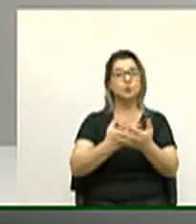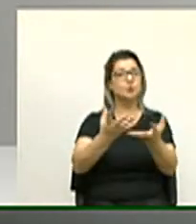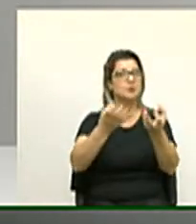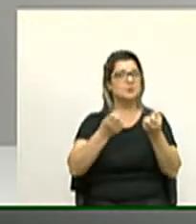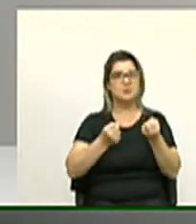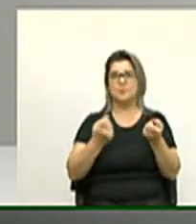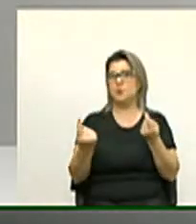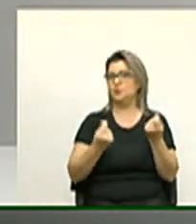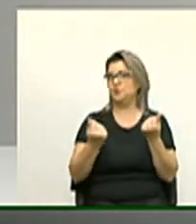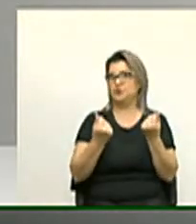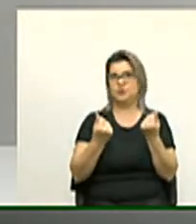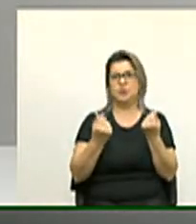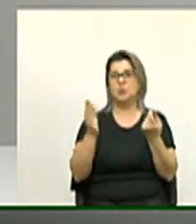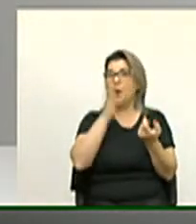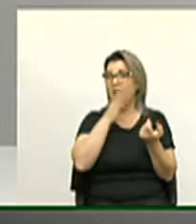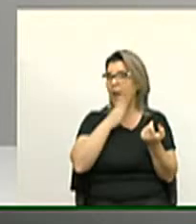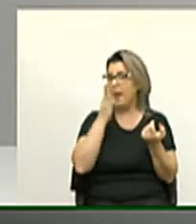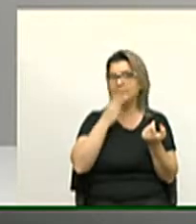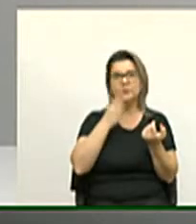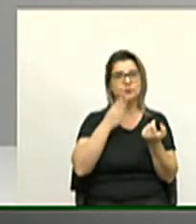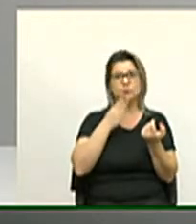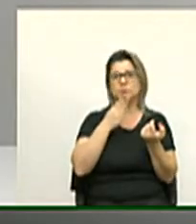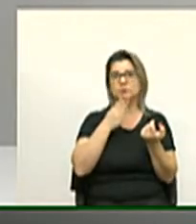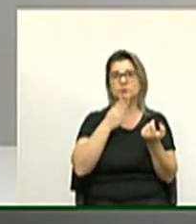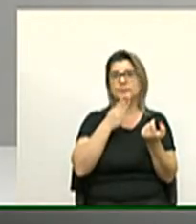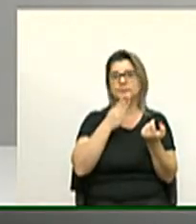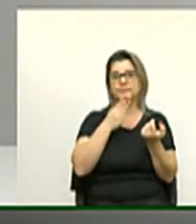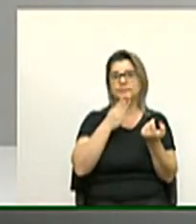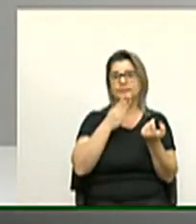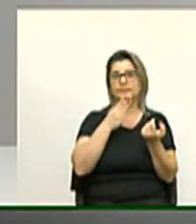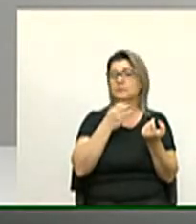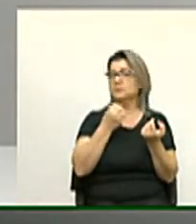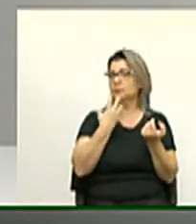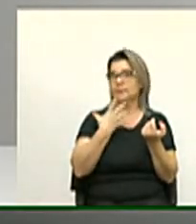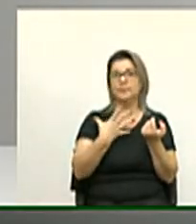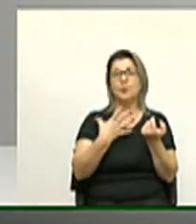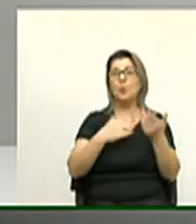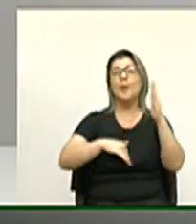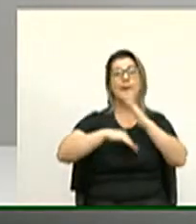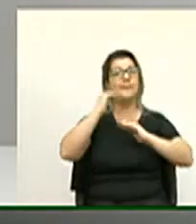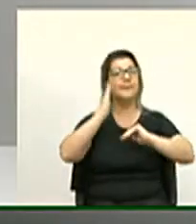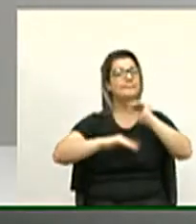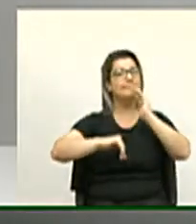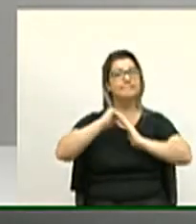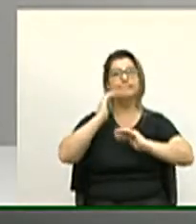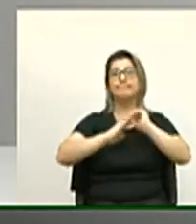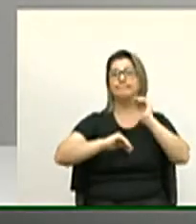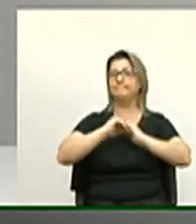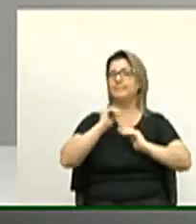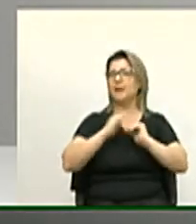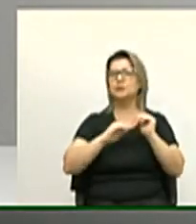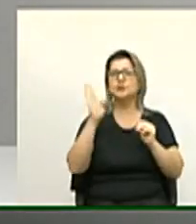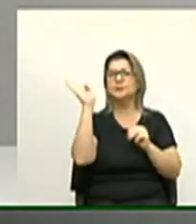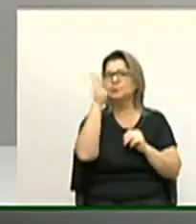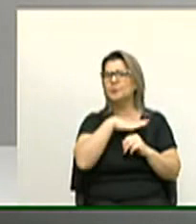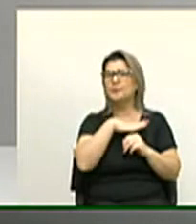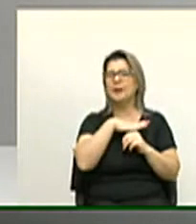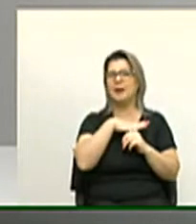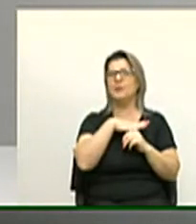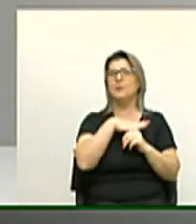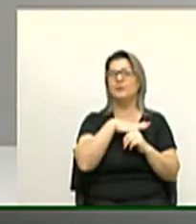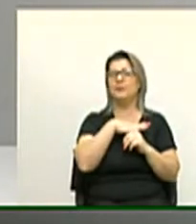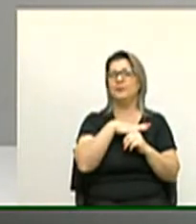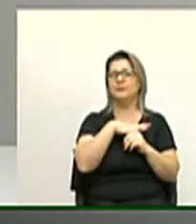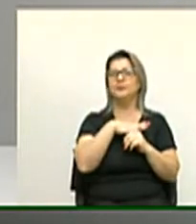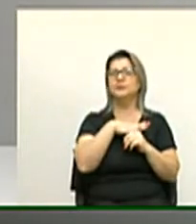recursos imediatamente, com certeza seria uma prática muito maléfica para o combate,